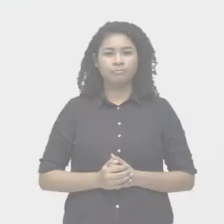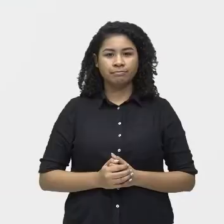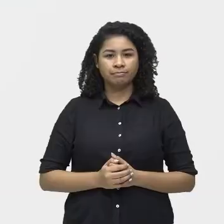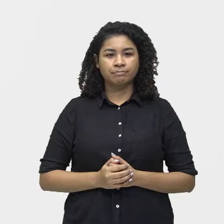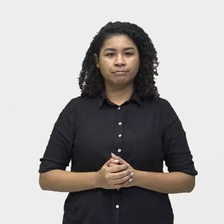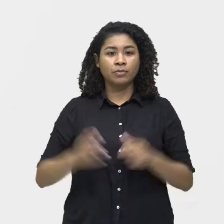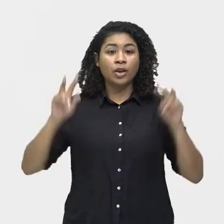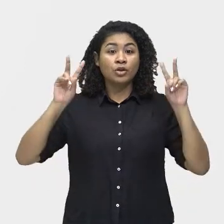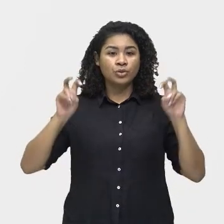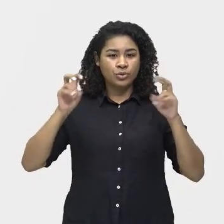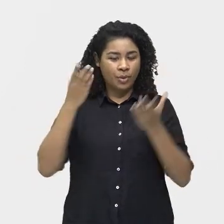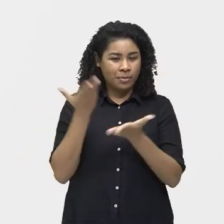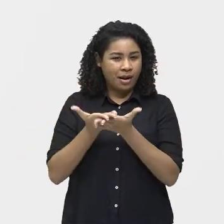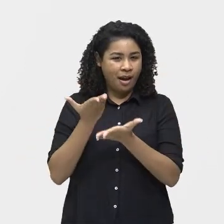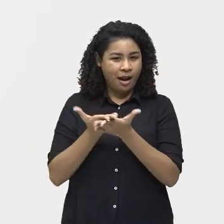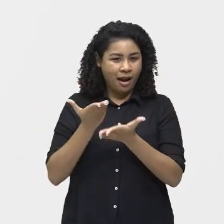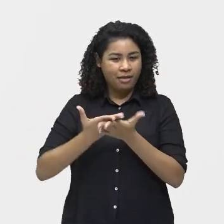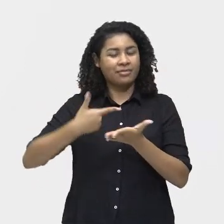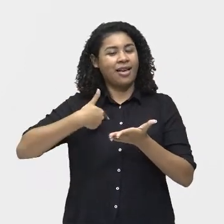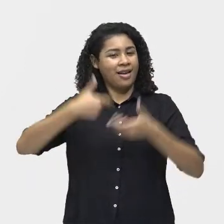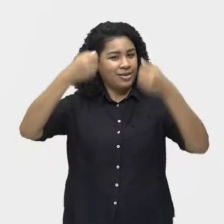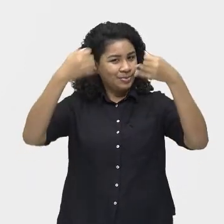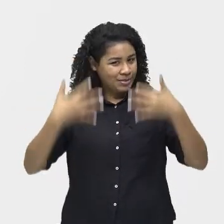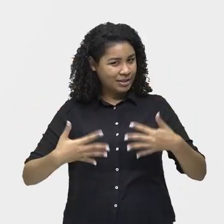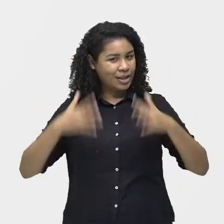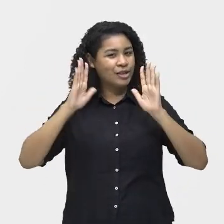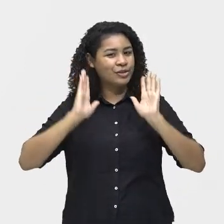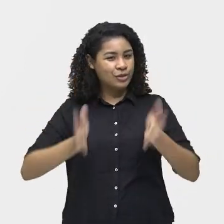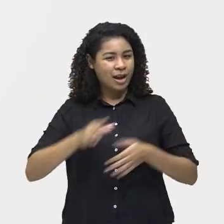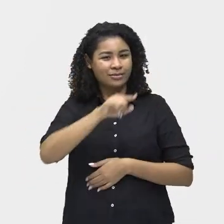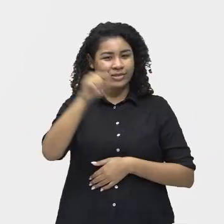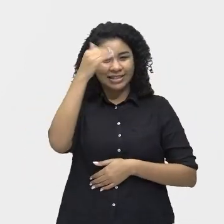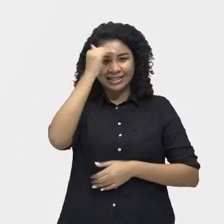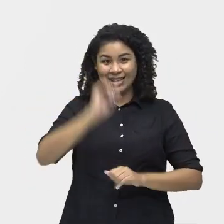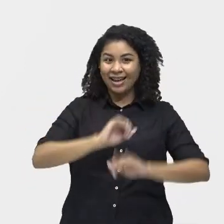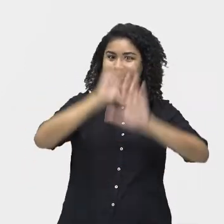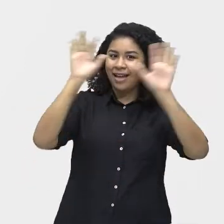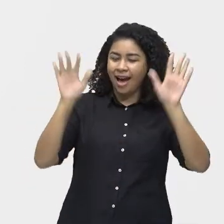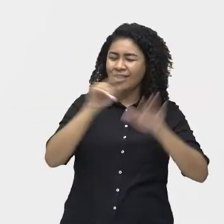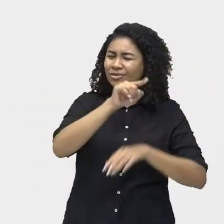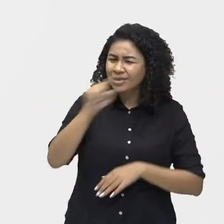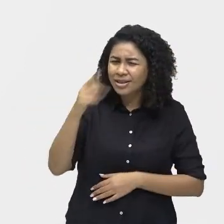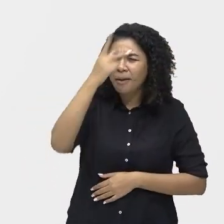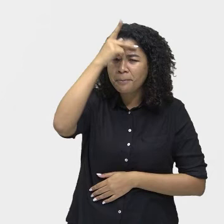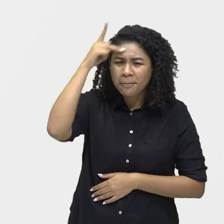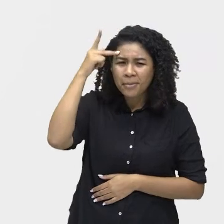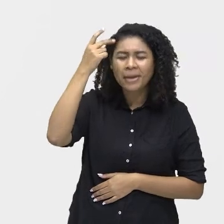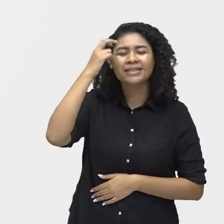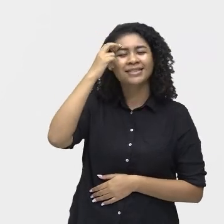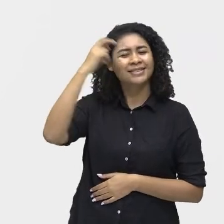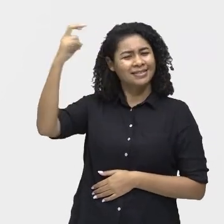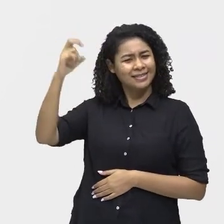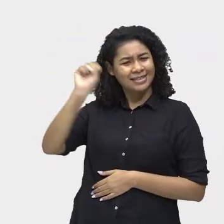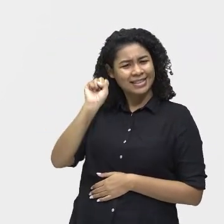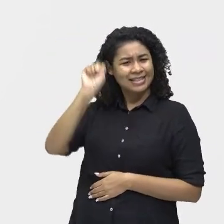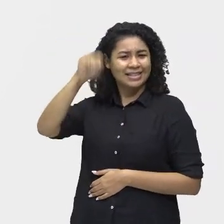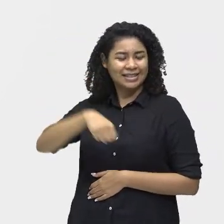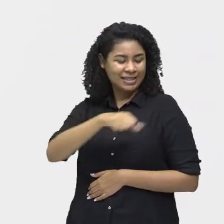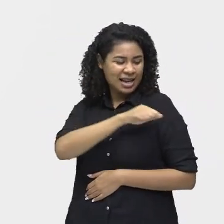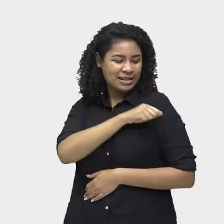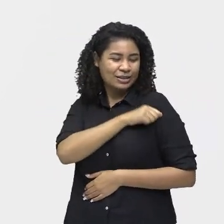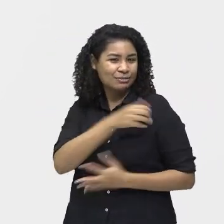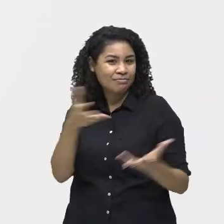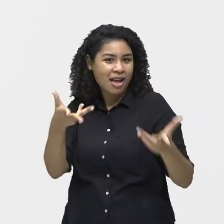Levando em consideração a aula que a gente explicou, e eu creio que vocês devem ter entendido, porque vocês são inteligentes, são alunos sagazes,